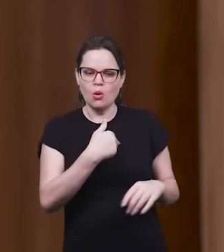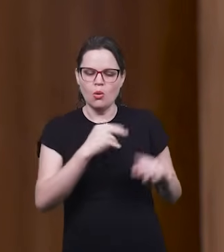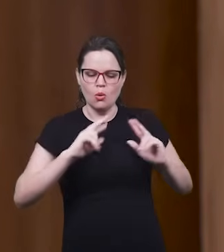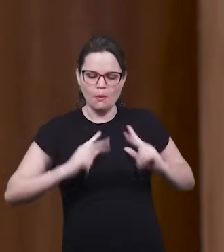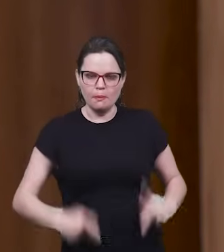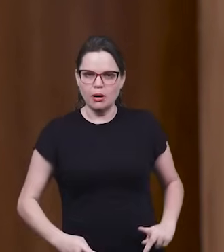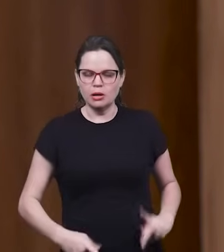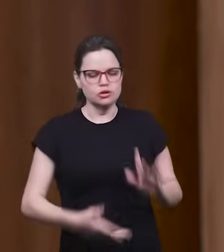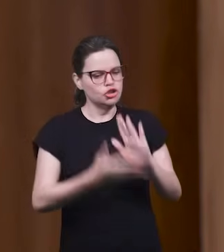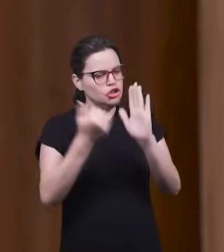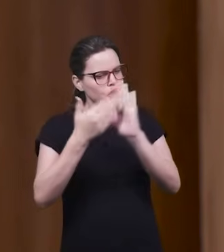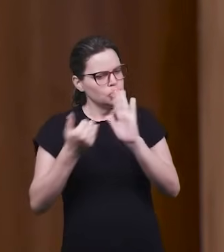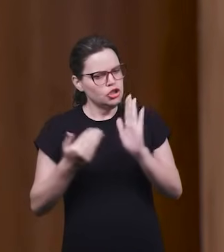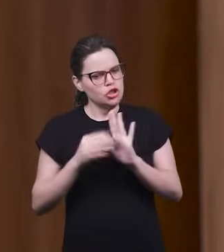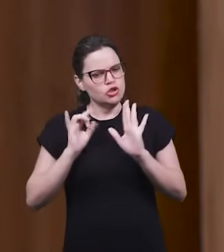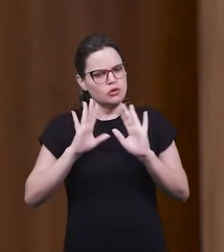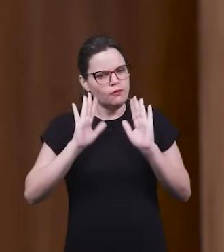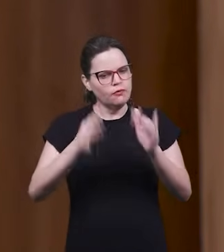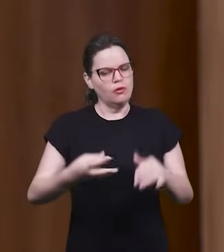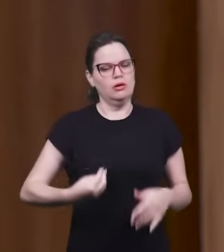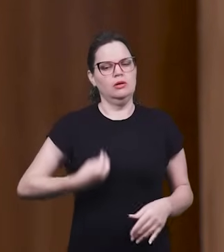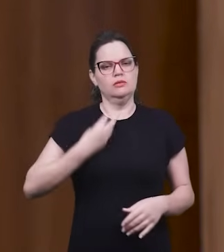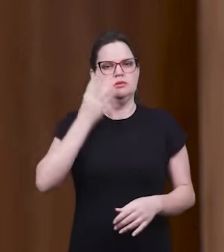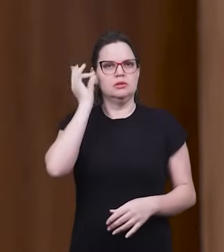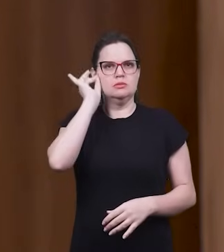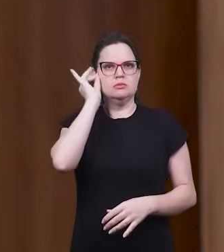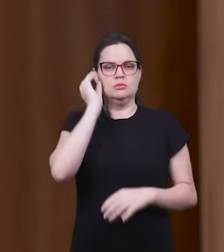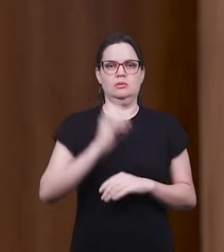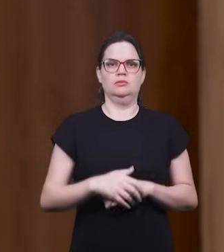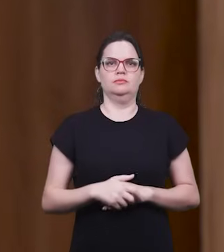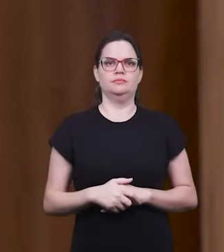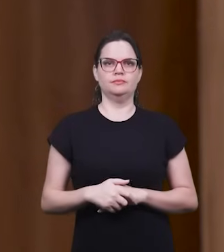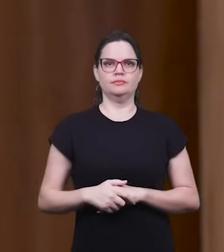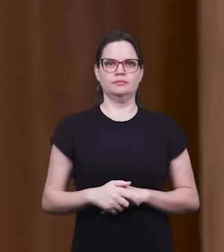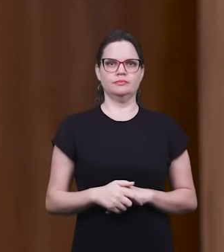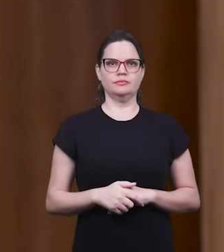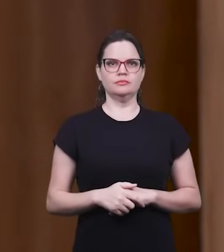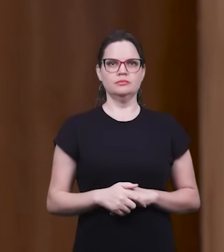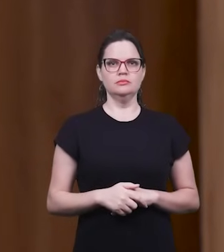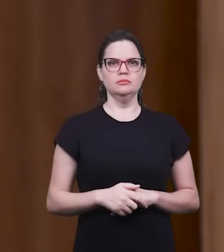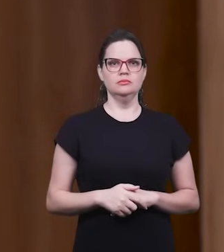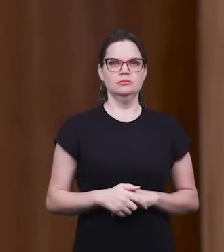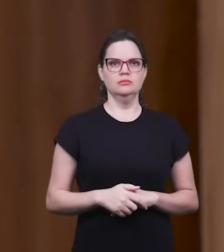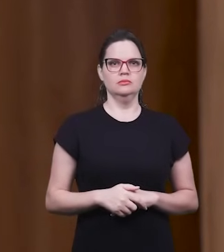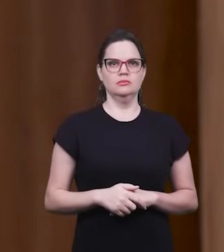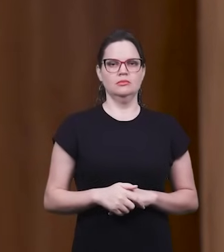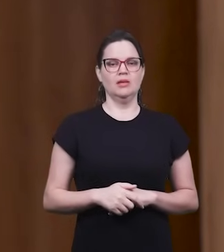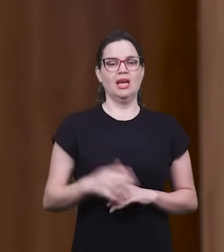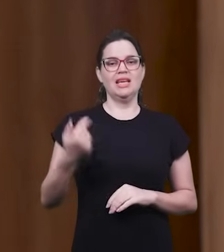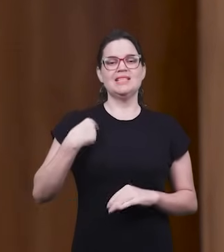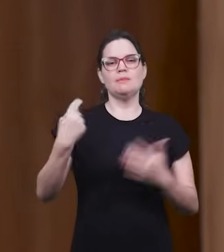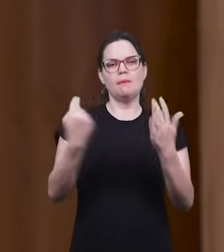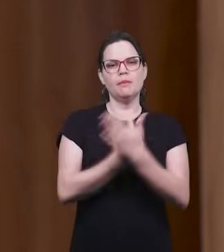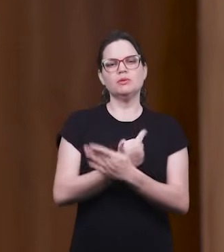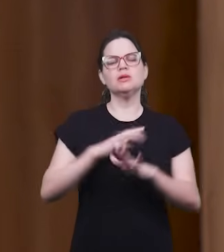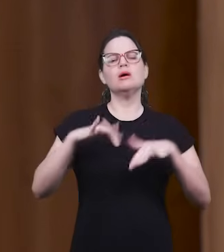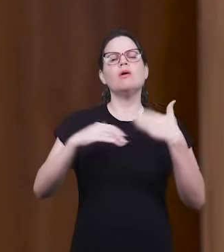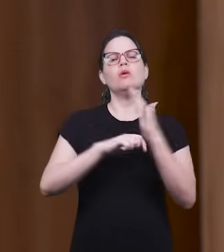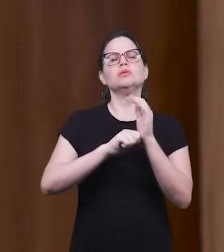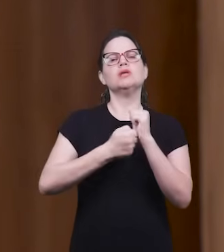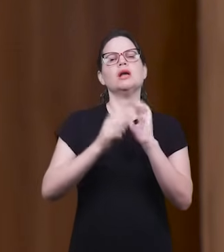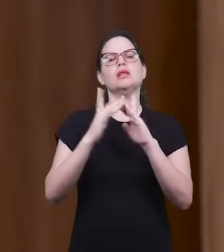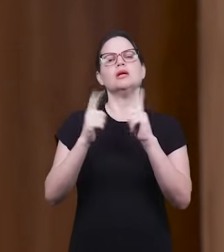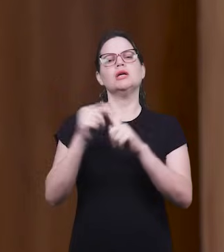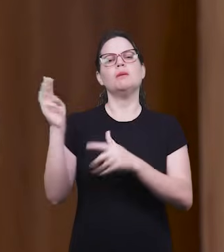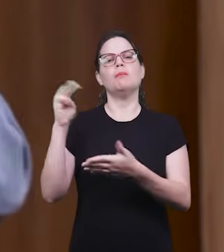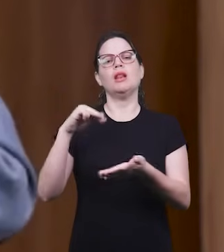alguém se amanhece assim, qual o segredo da igreja até aqui? Consultar o Senhor e fazer tudo